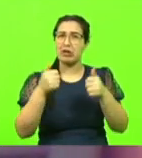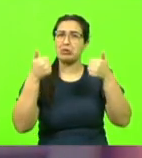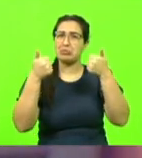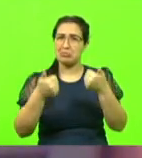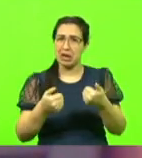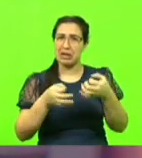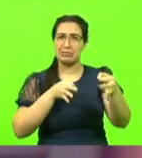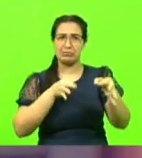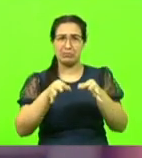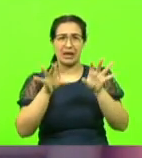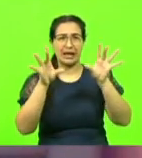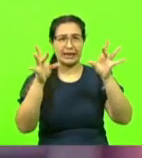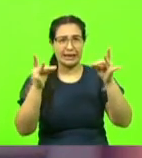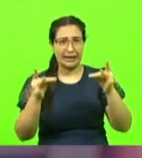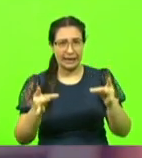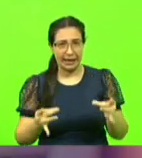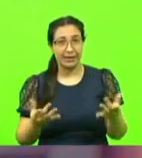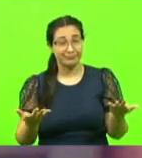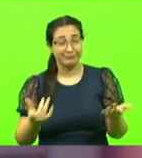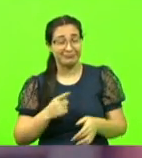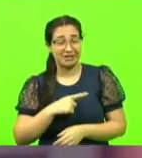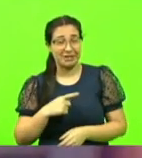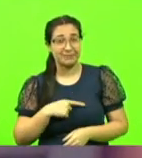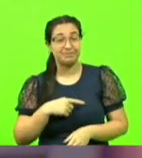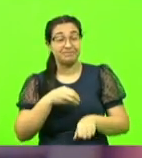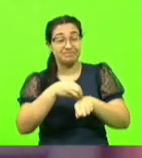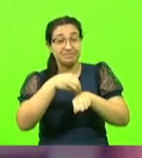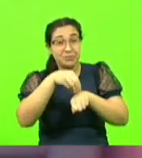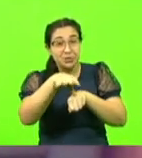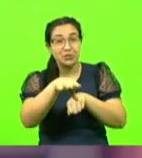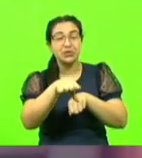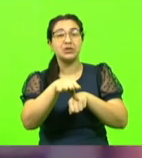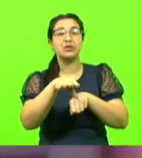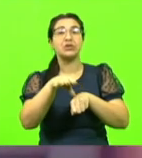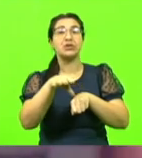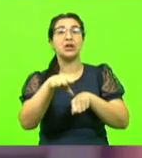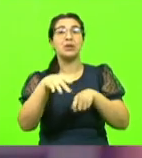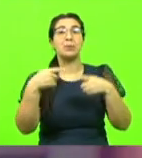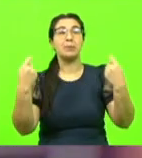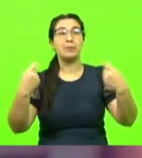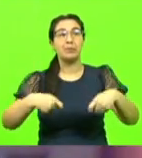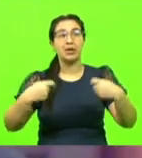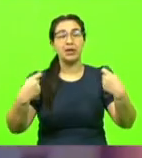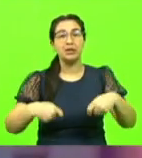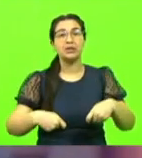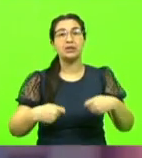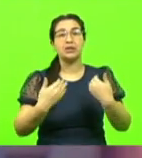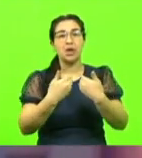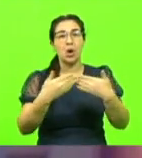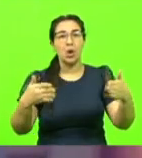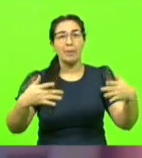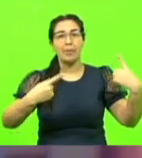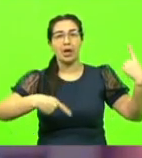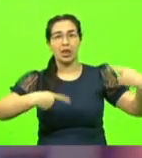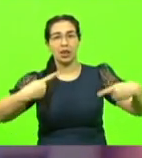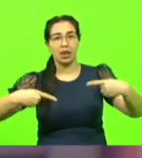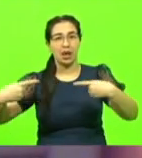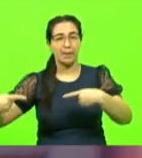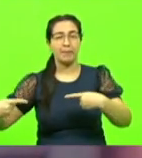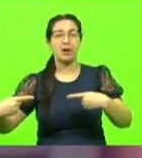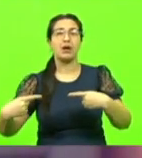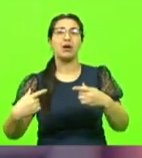Excelência, né? E eu sugiro que, dado a necessidade de a gente abrir o debate com